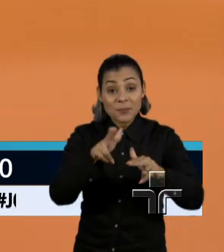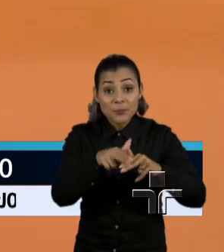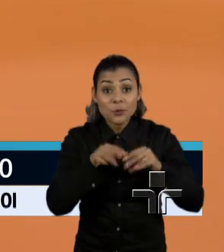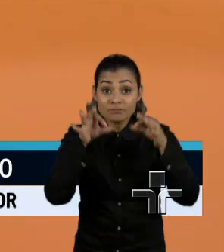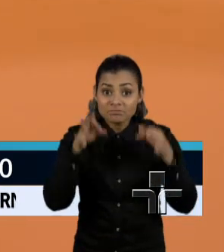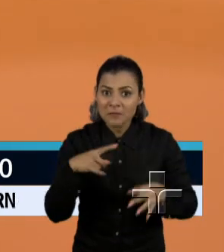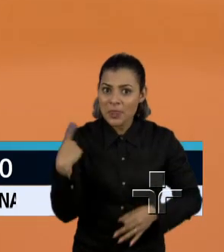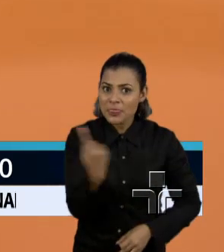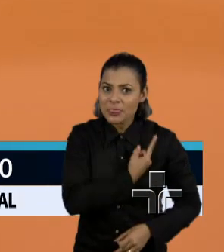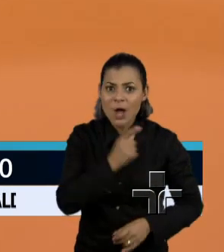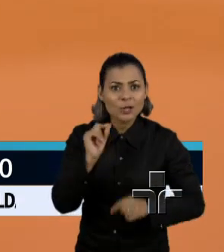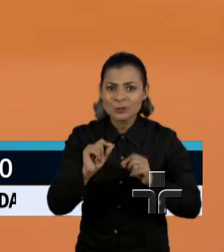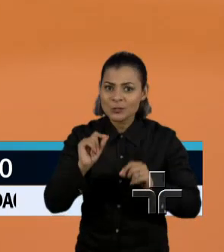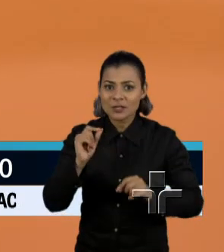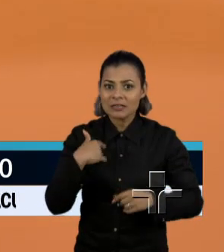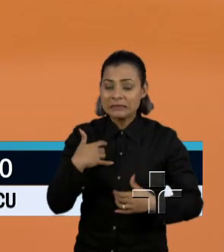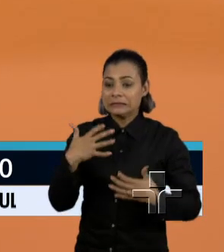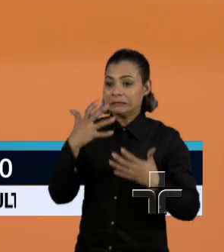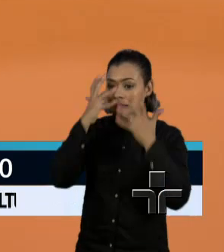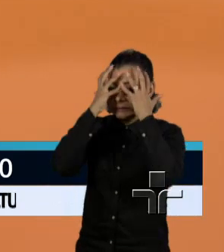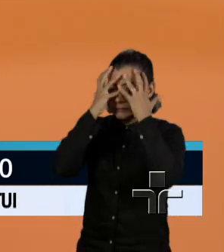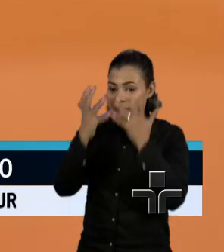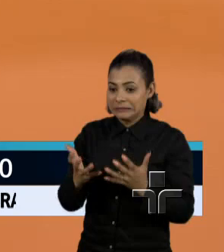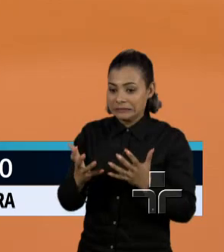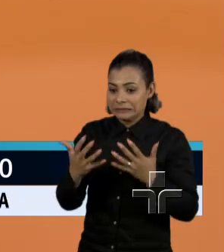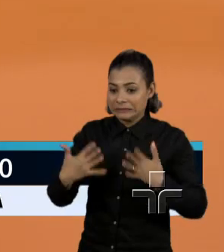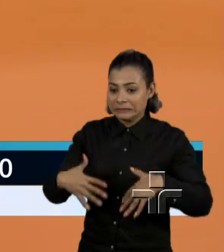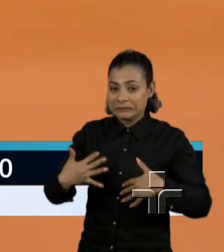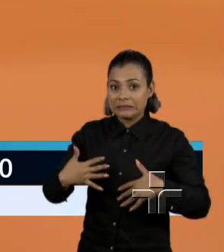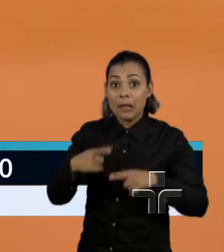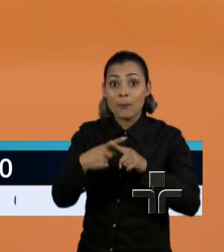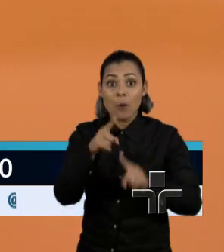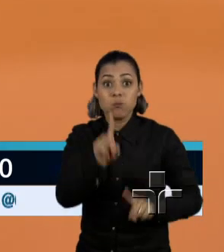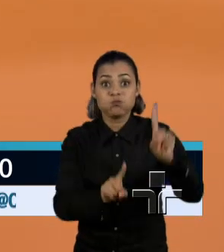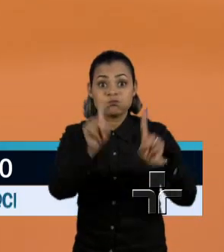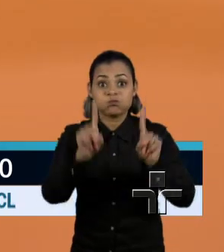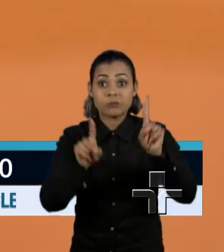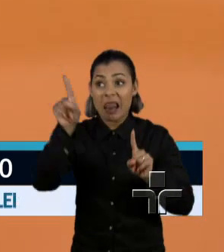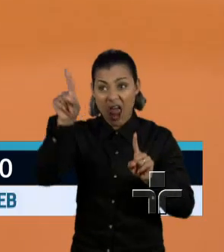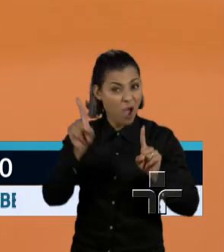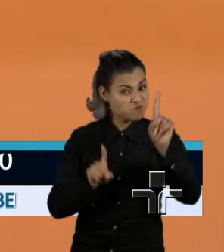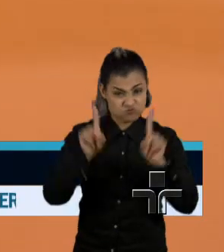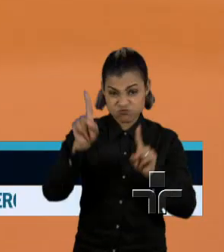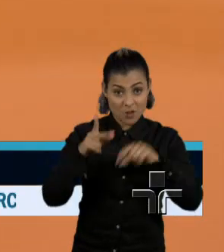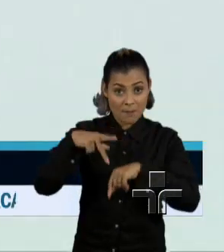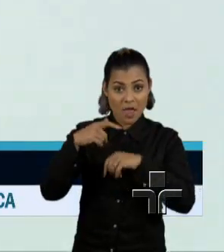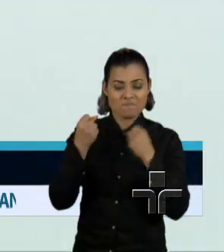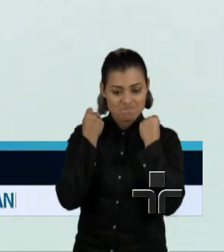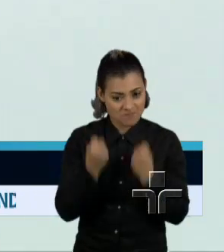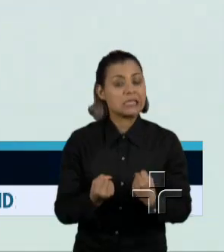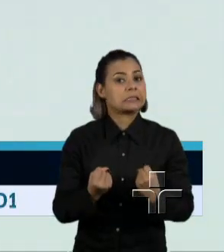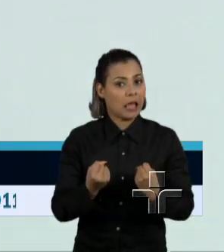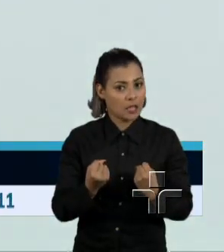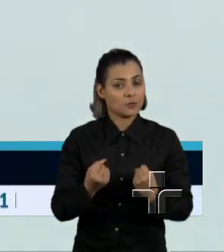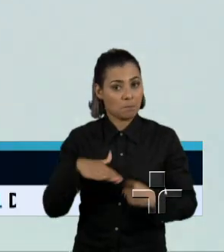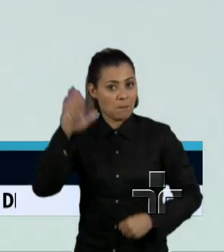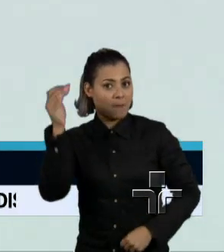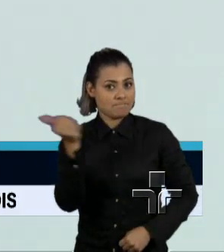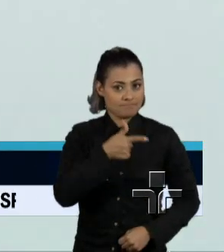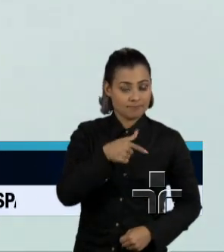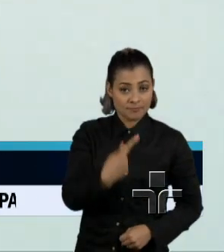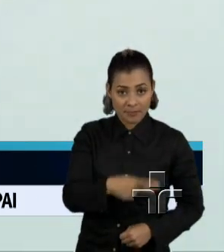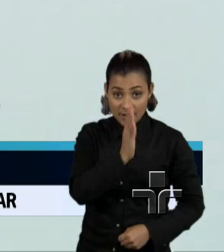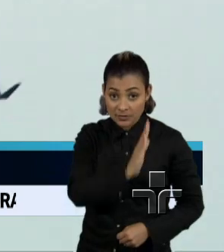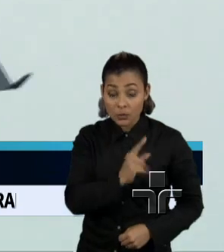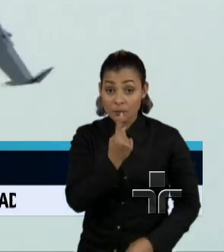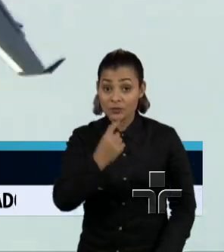certamente nós íamos quebrar a cara, né? Porque a concorrência era muito pesada. Em